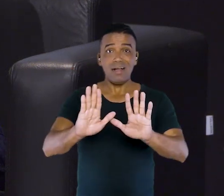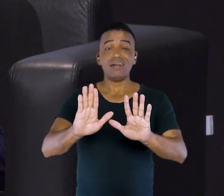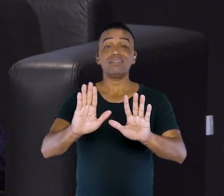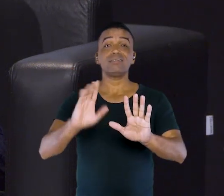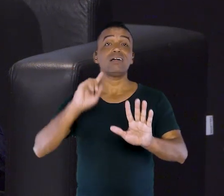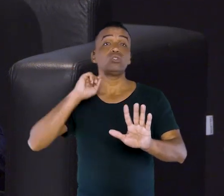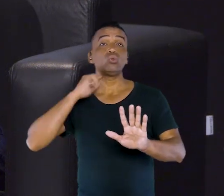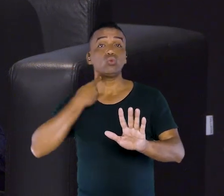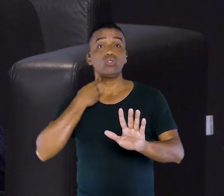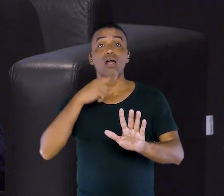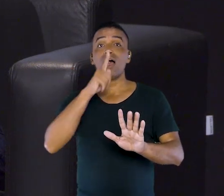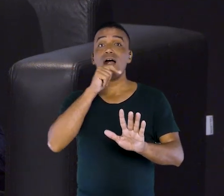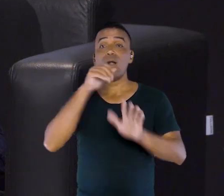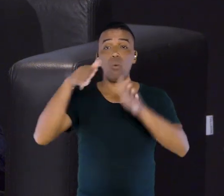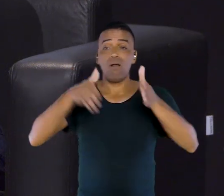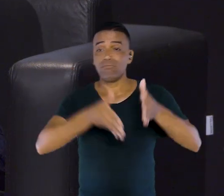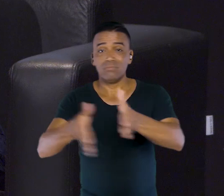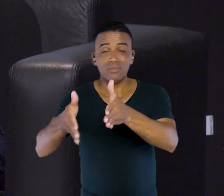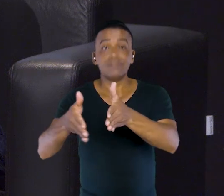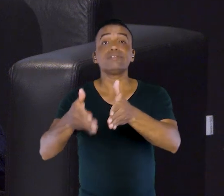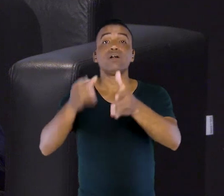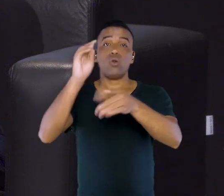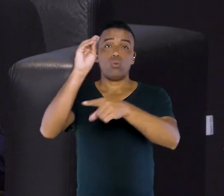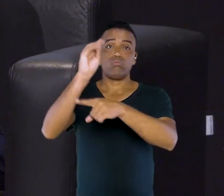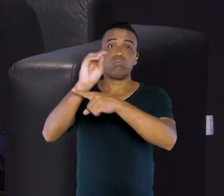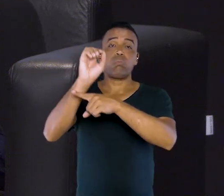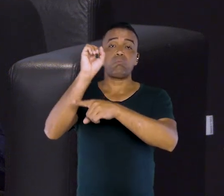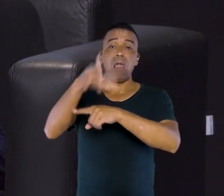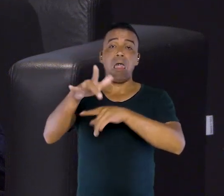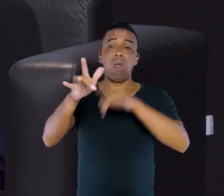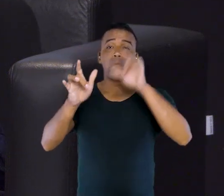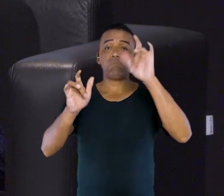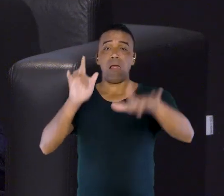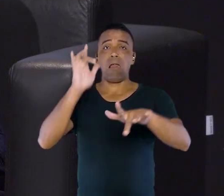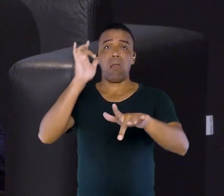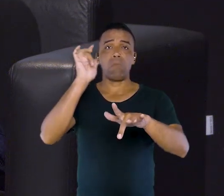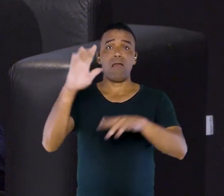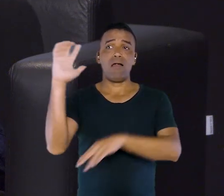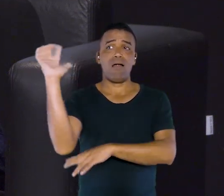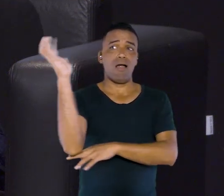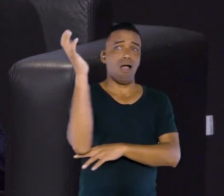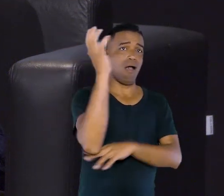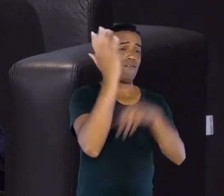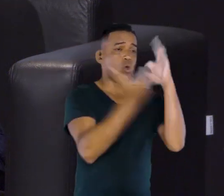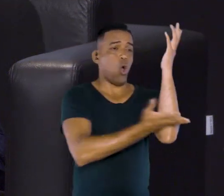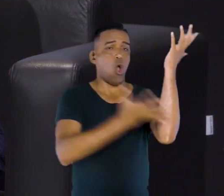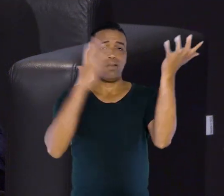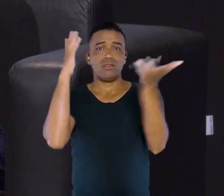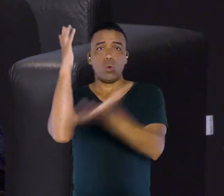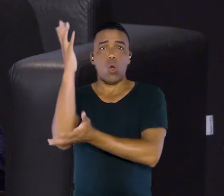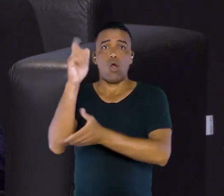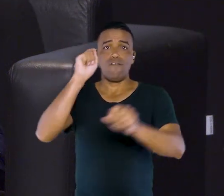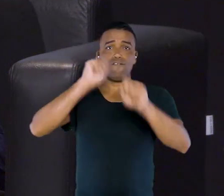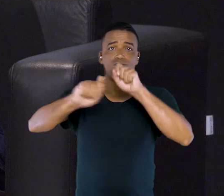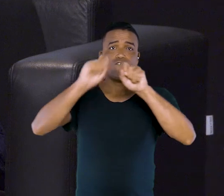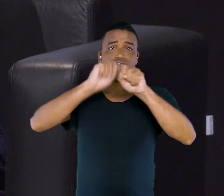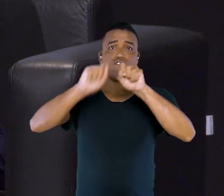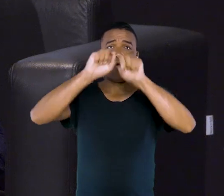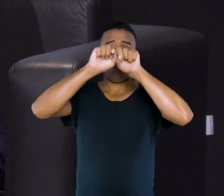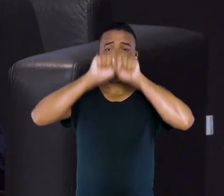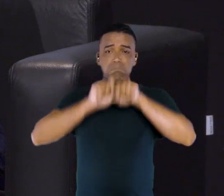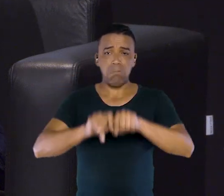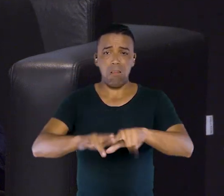Mas o que está poluindo está aí pleno, né? Continua desmatando e a queimada continua afetando